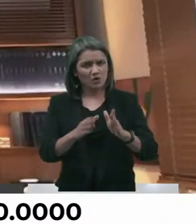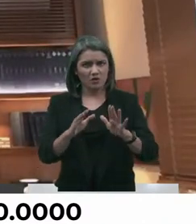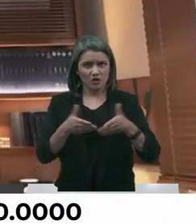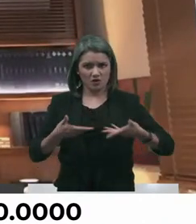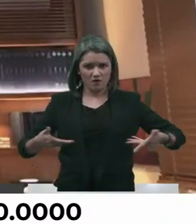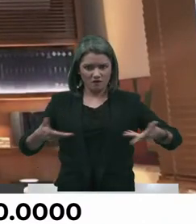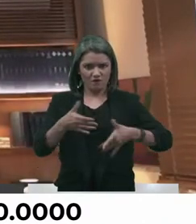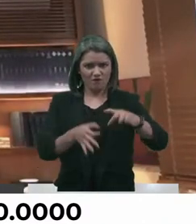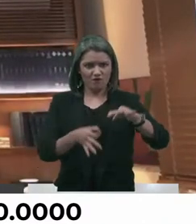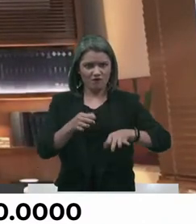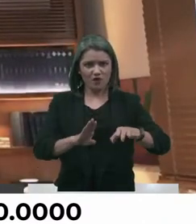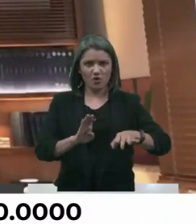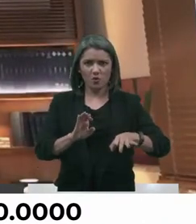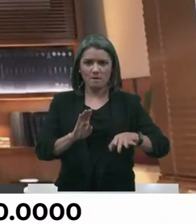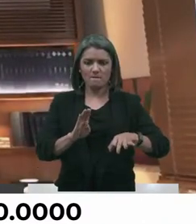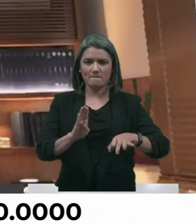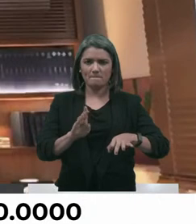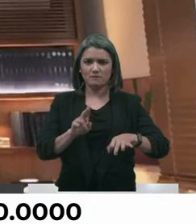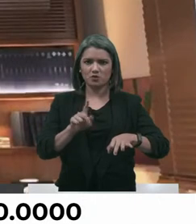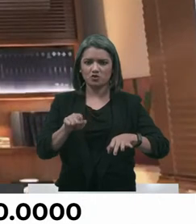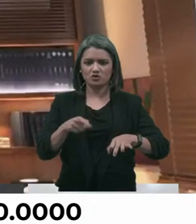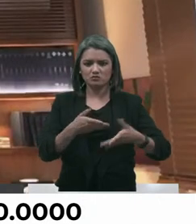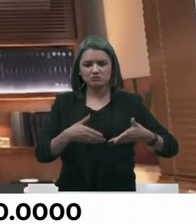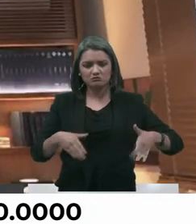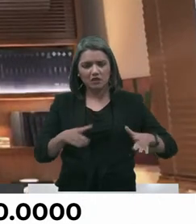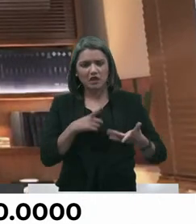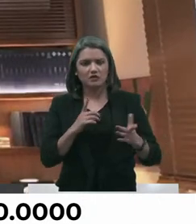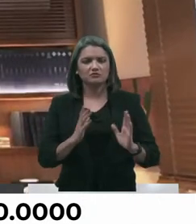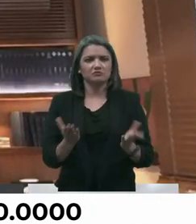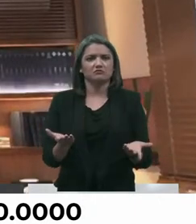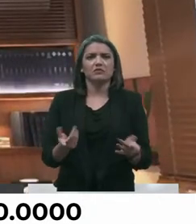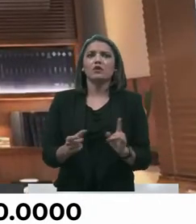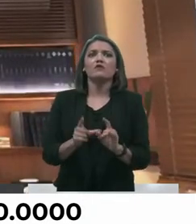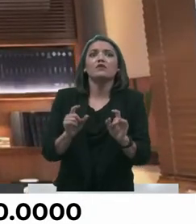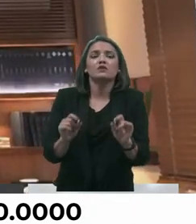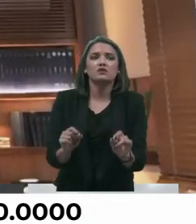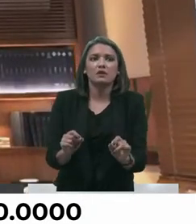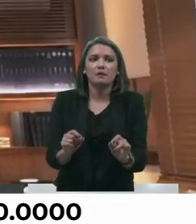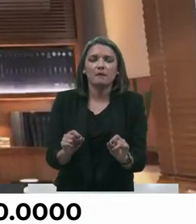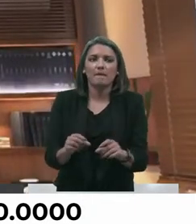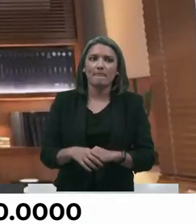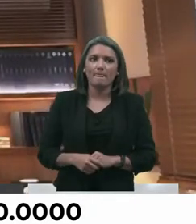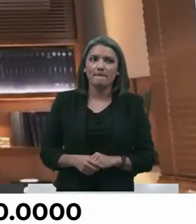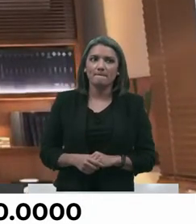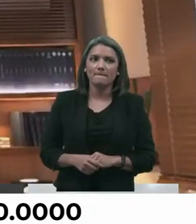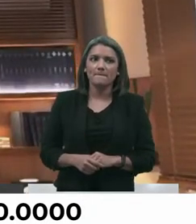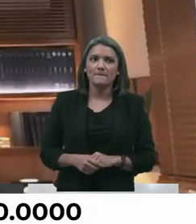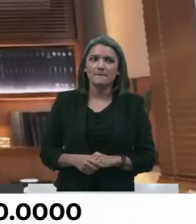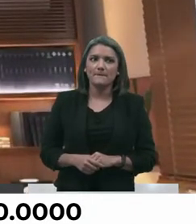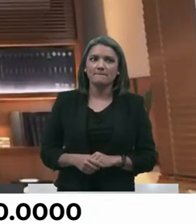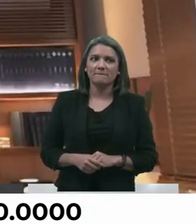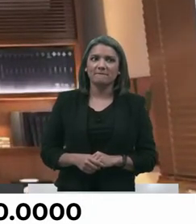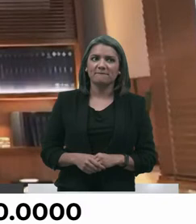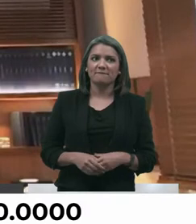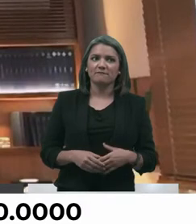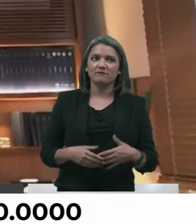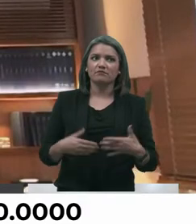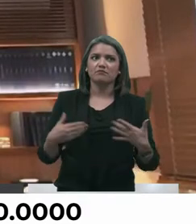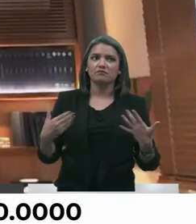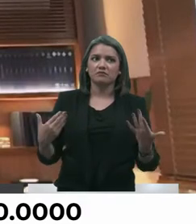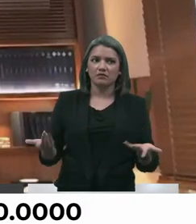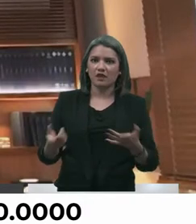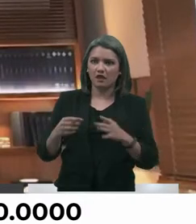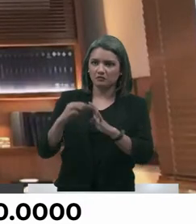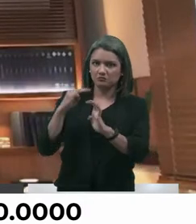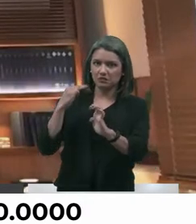de Búzios. Então, o que ele faz? À luz do dia, ele remete uma correspondência eletrônica,